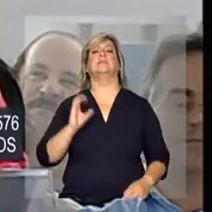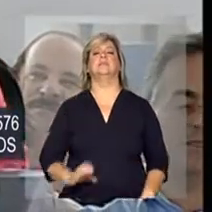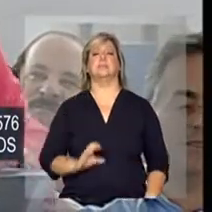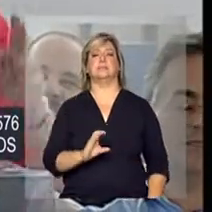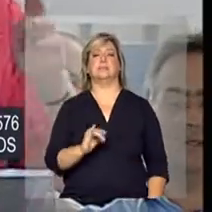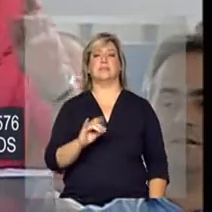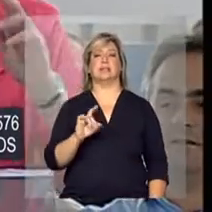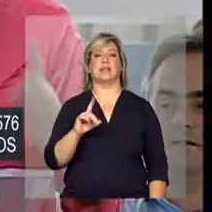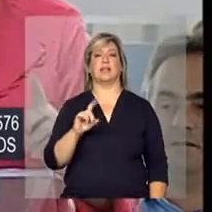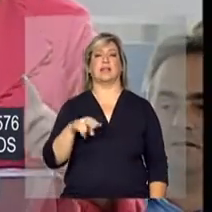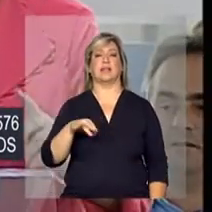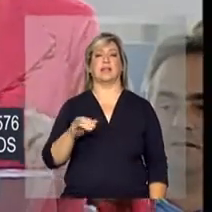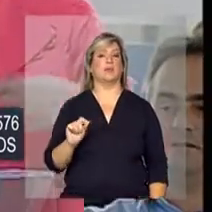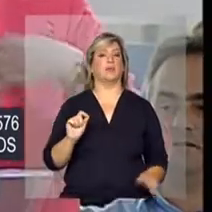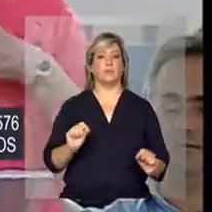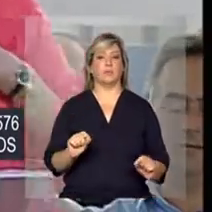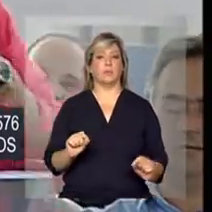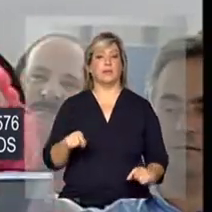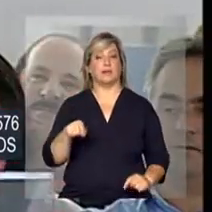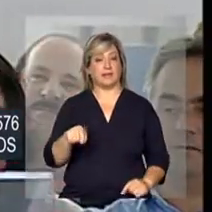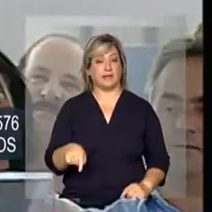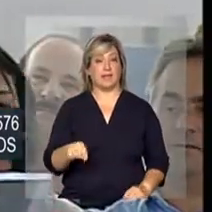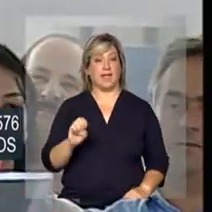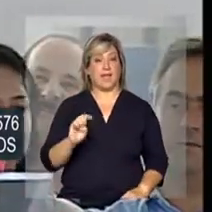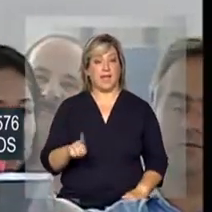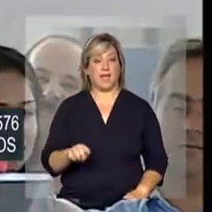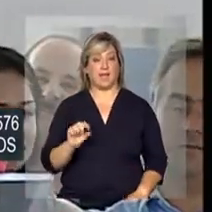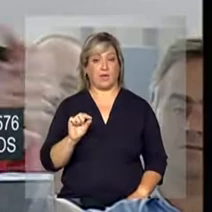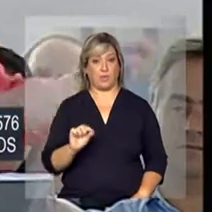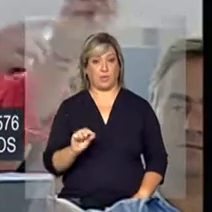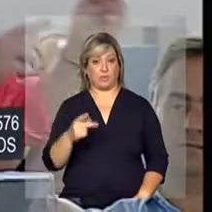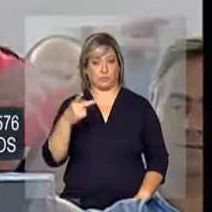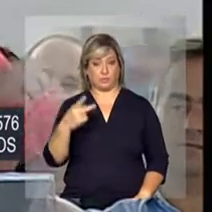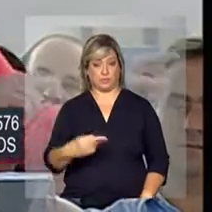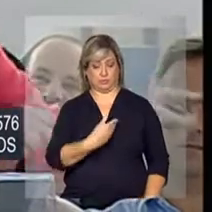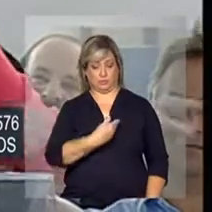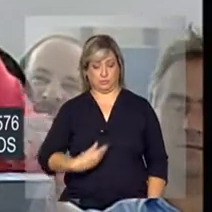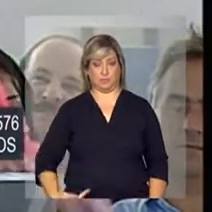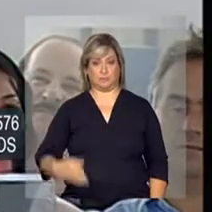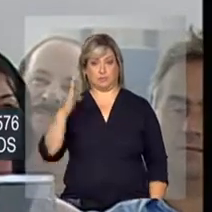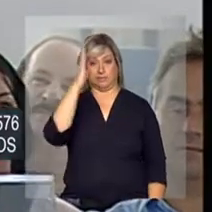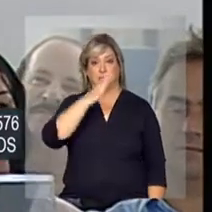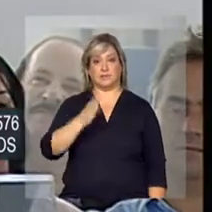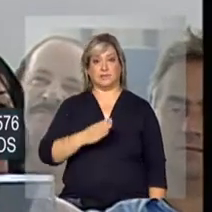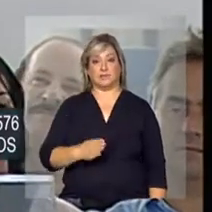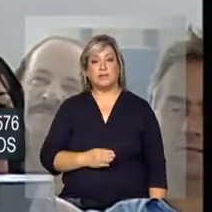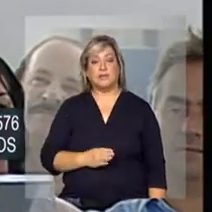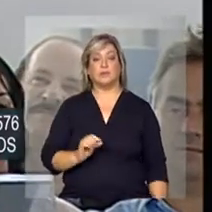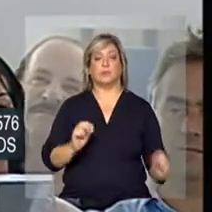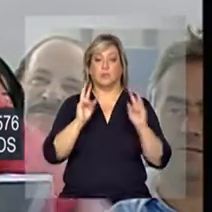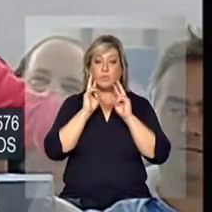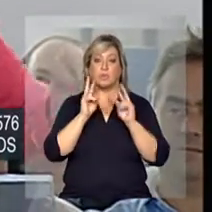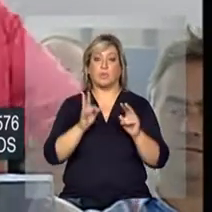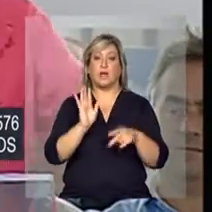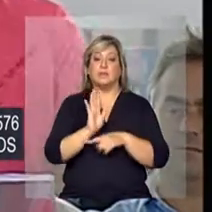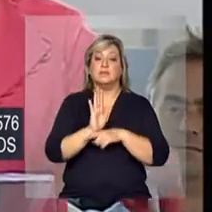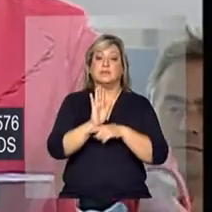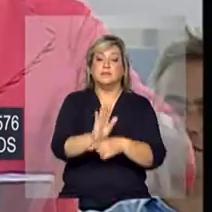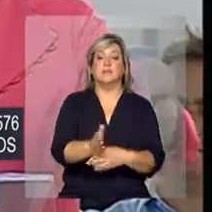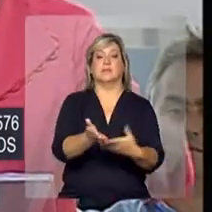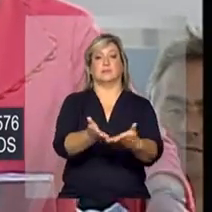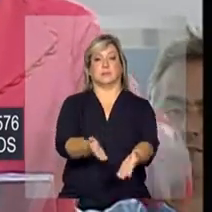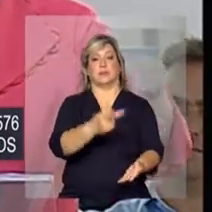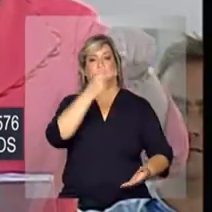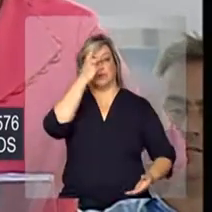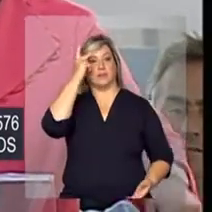cidadania? Cidadania é o Estado brasileiro olhar para os moradores do Minha Casa Minha Vida e querer